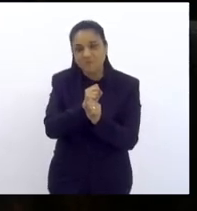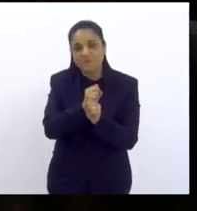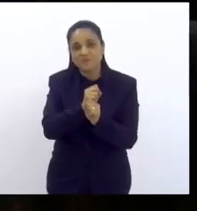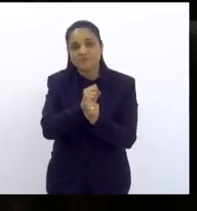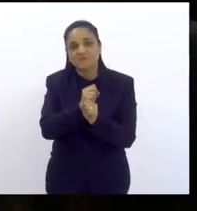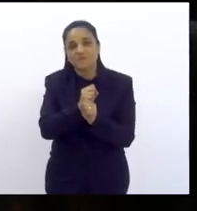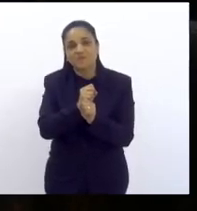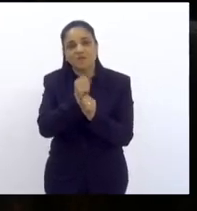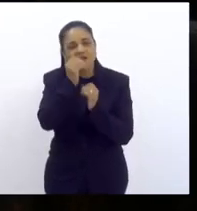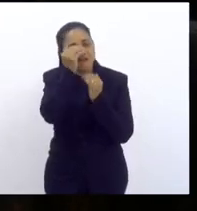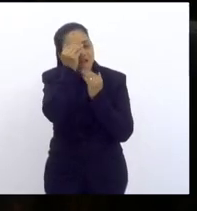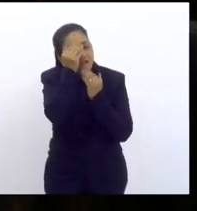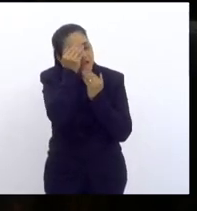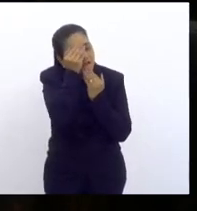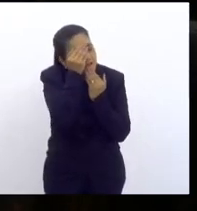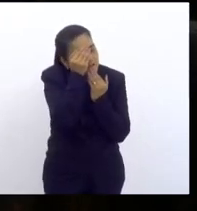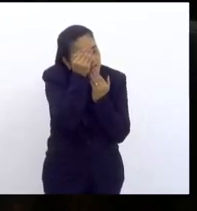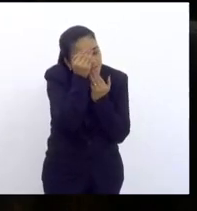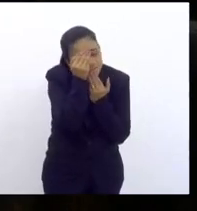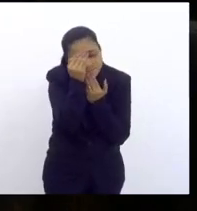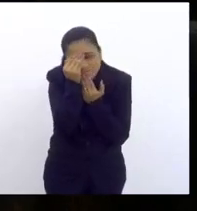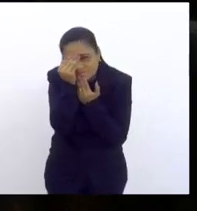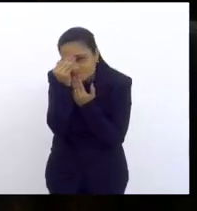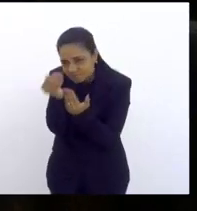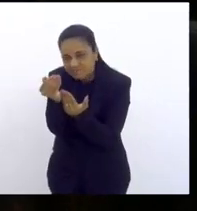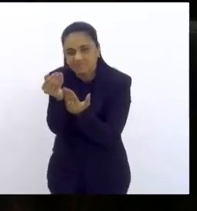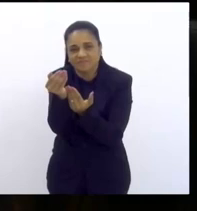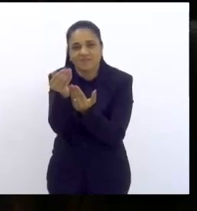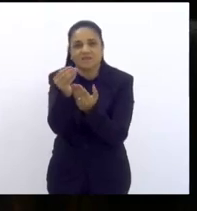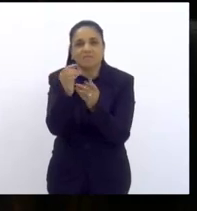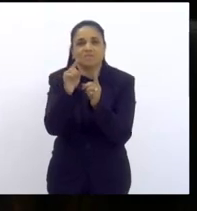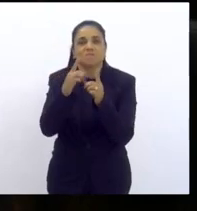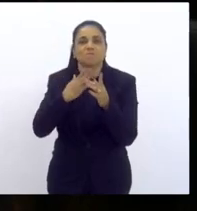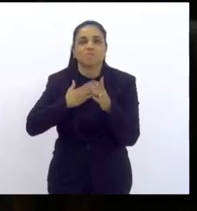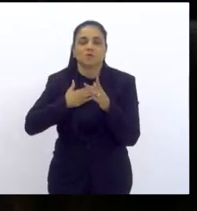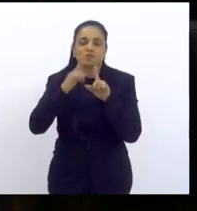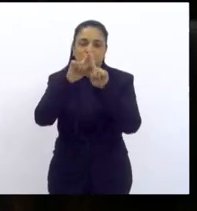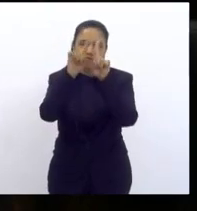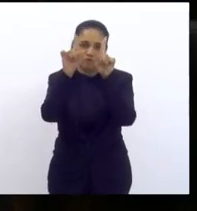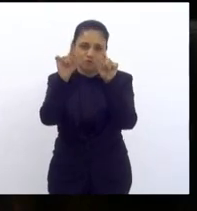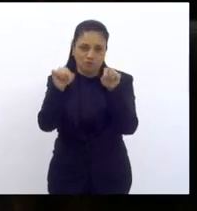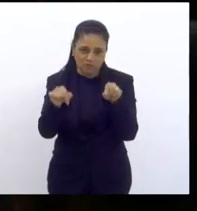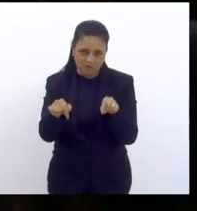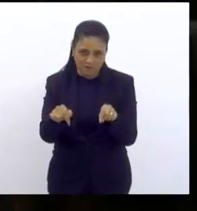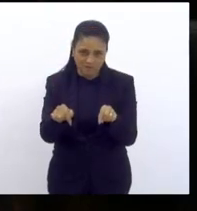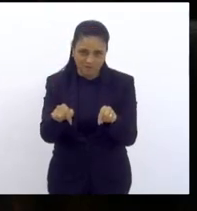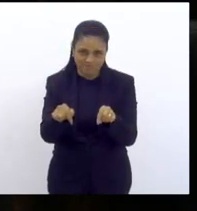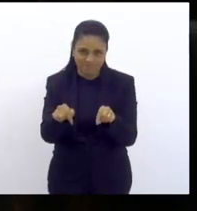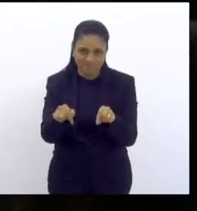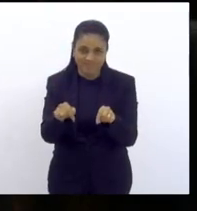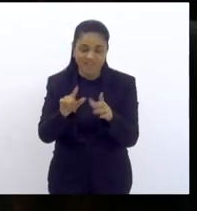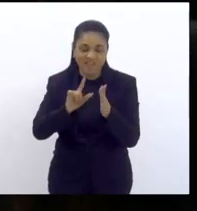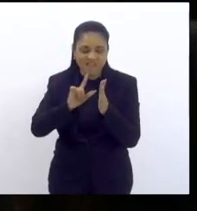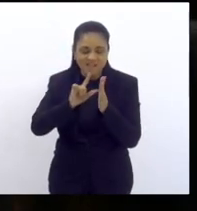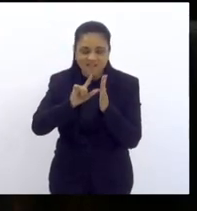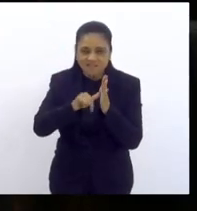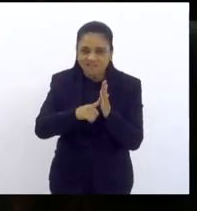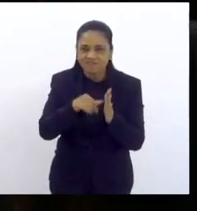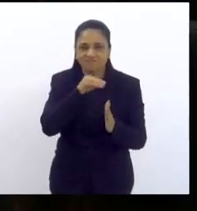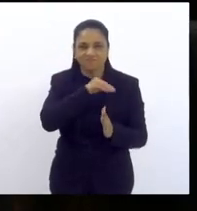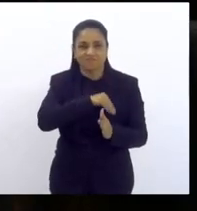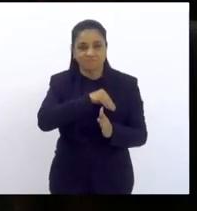agradecer imensamente aos meus funcionários porque tão com salário atrasado